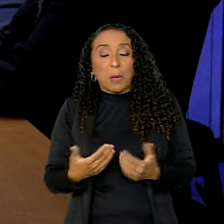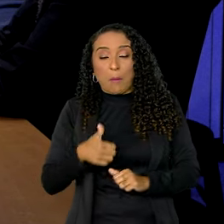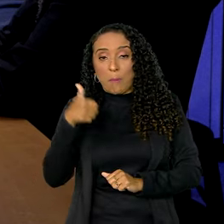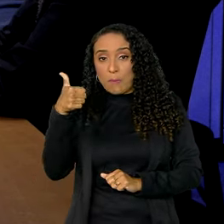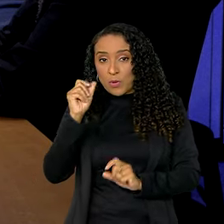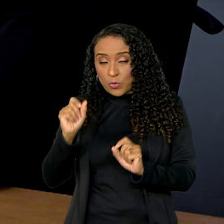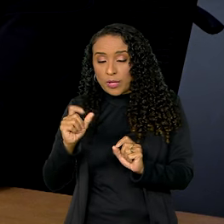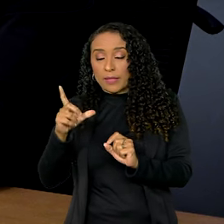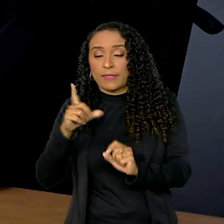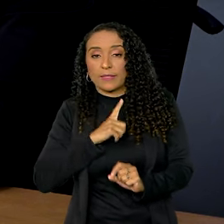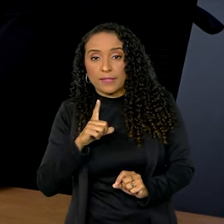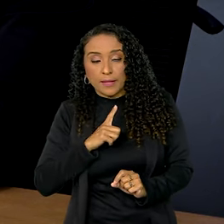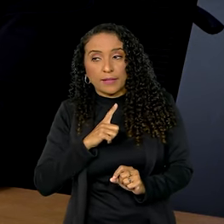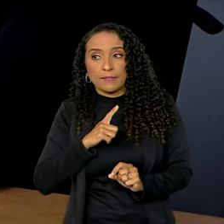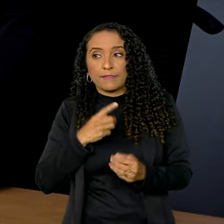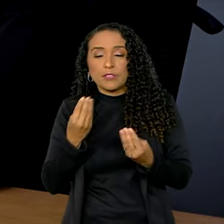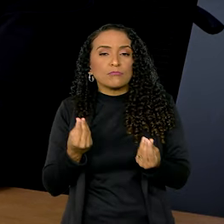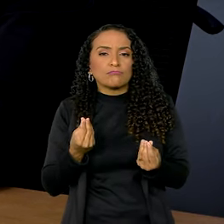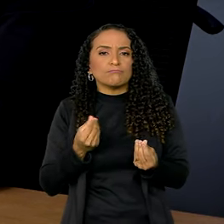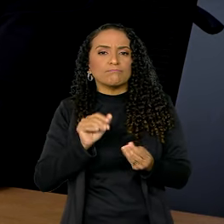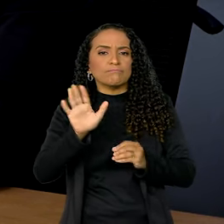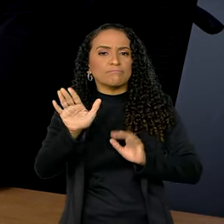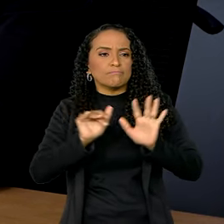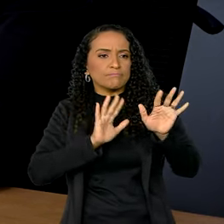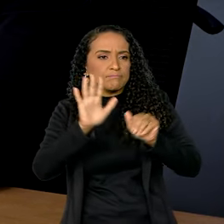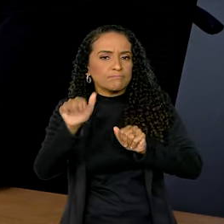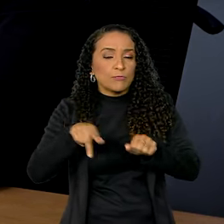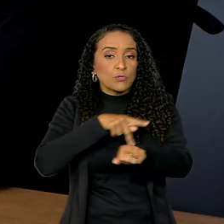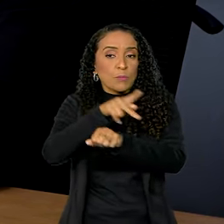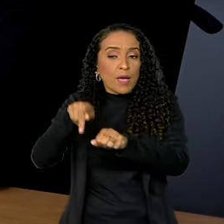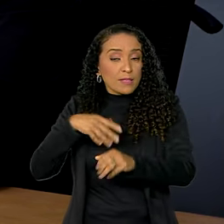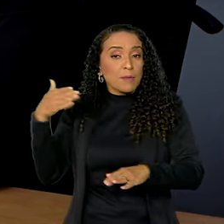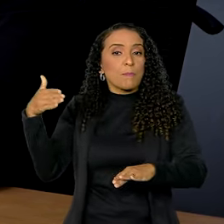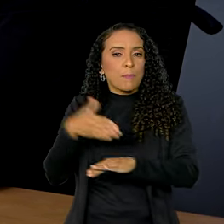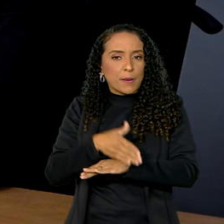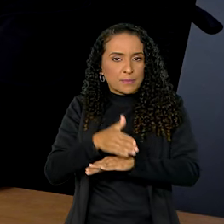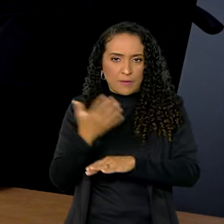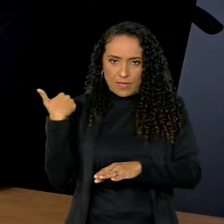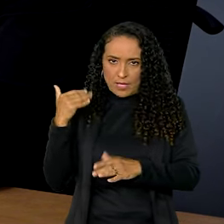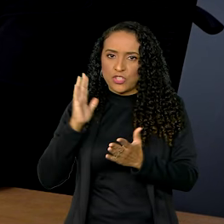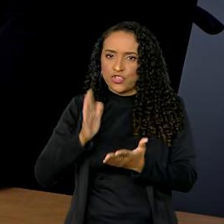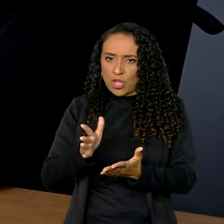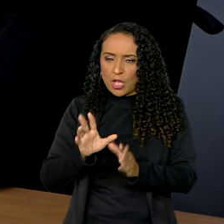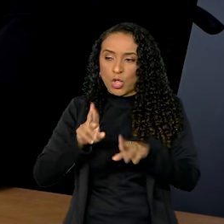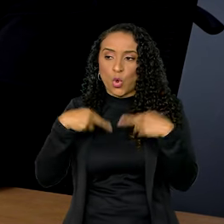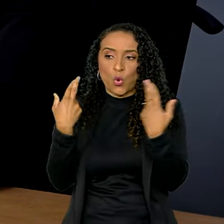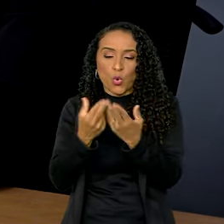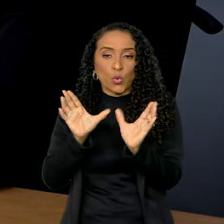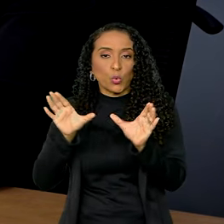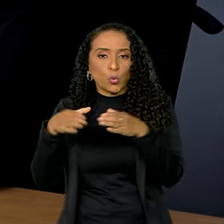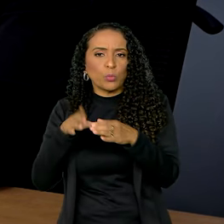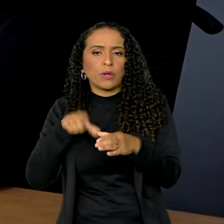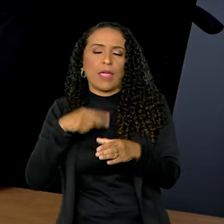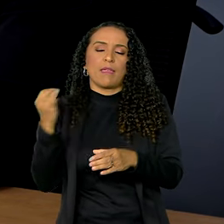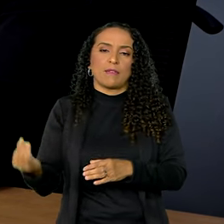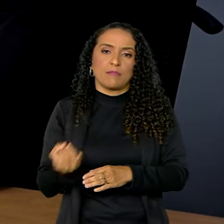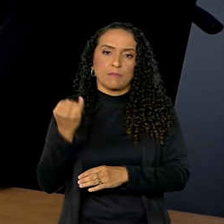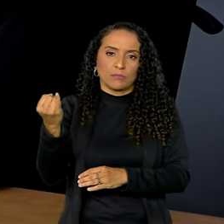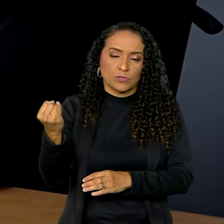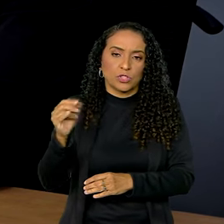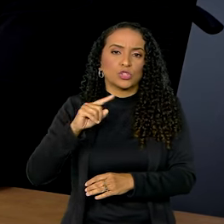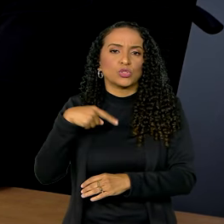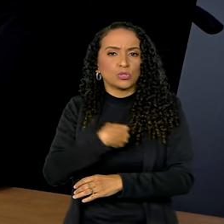primeiro lugar houve uma um chamado dos países que participavam das reuniões do grupo de que era muito